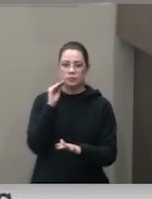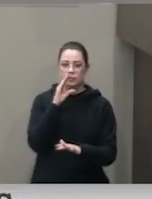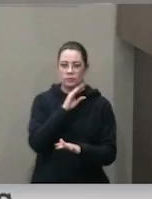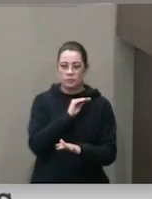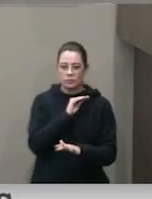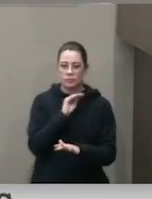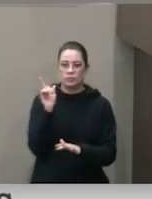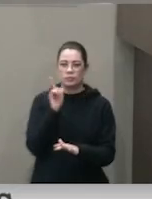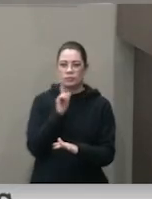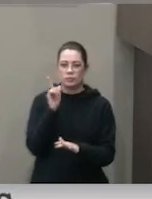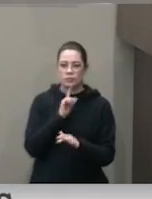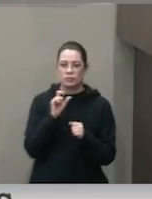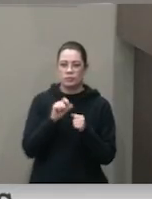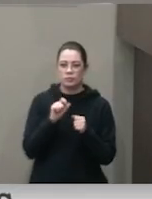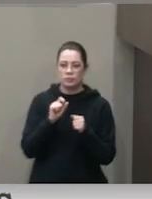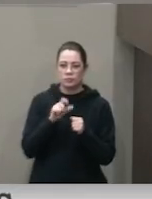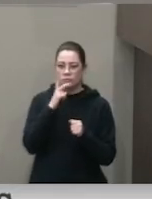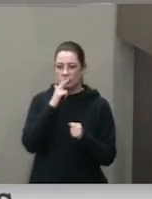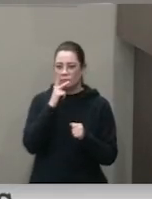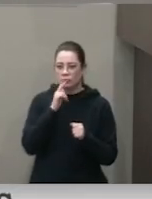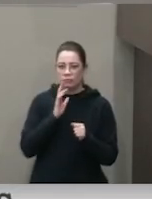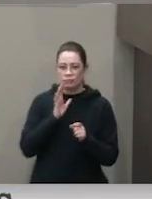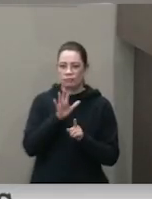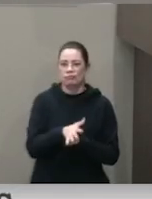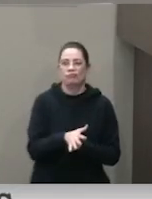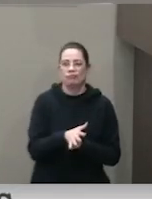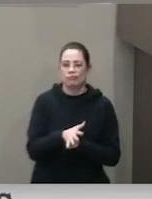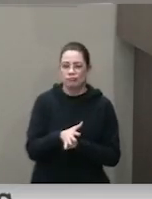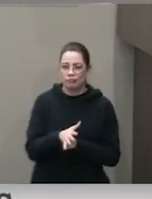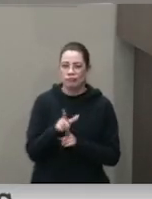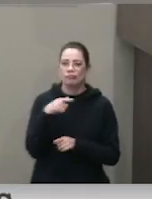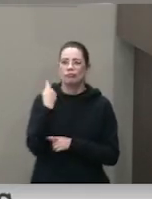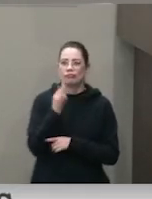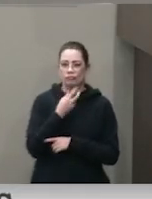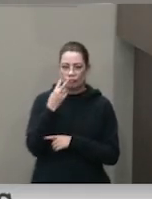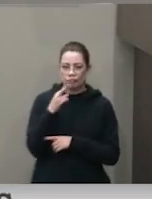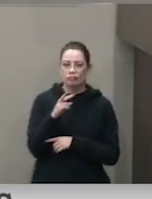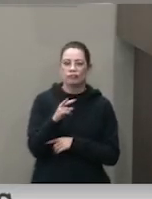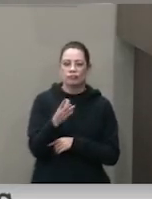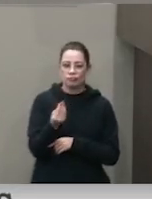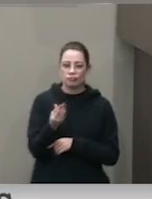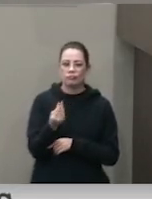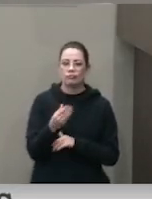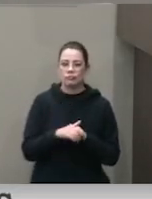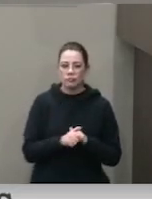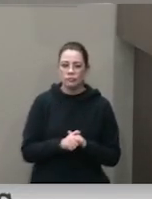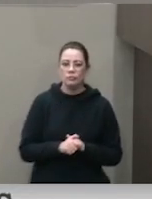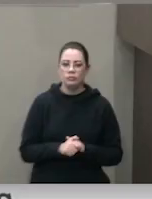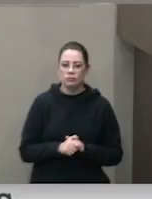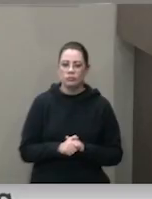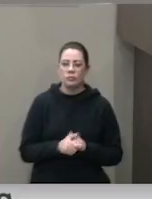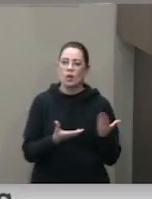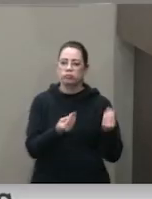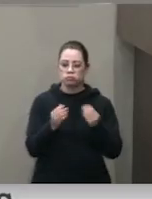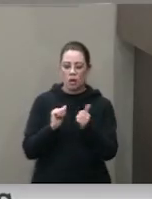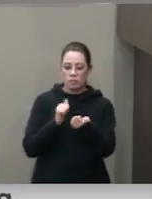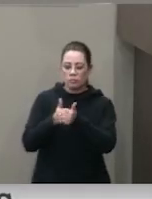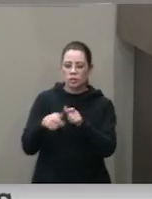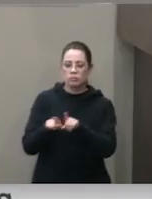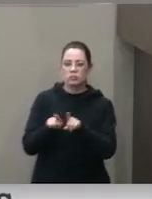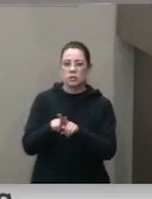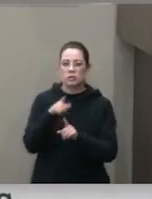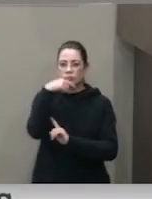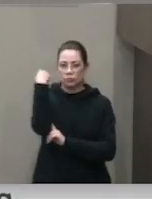adolescente, para fazer essas atrocidades que a gente tem visto, né? Muito próximo